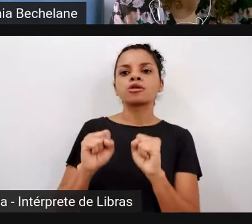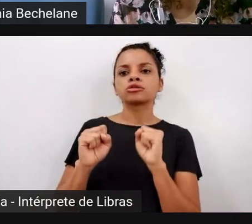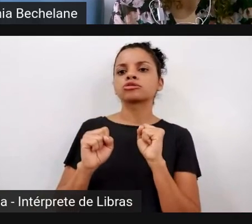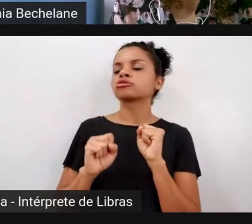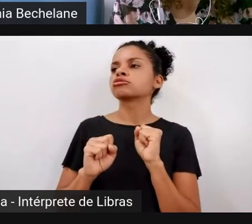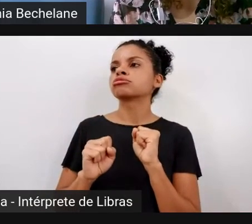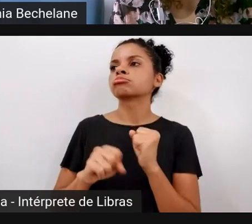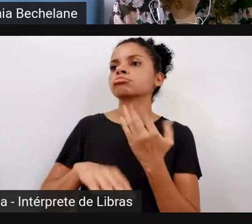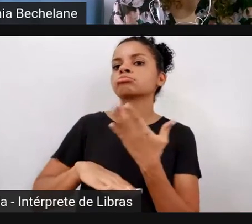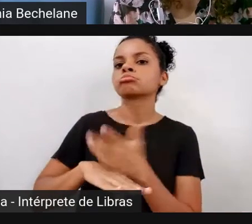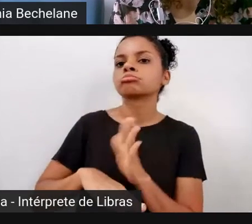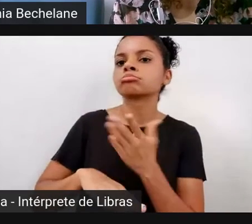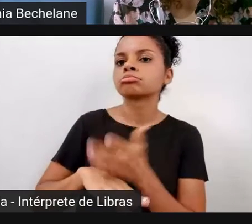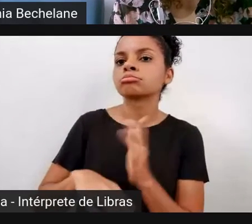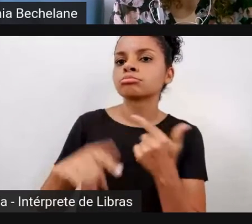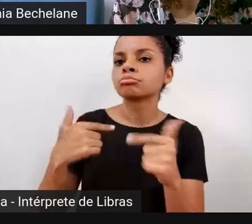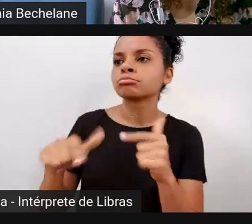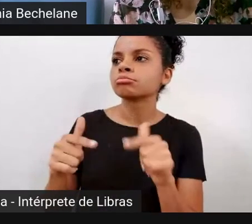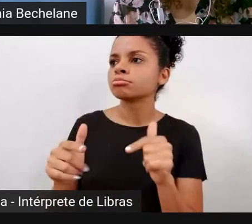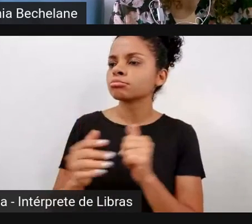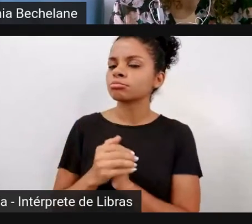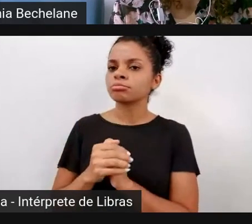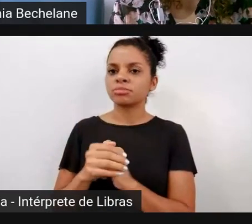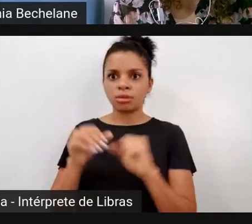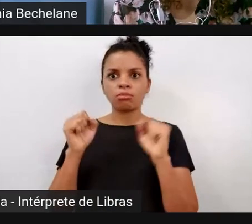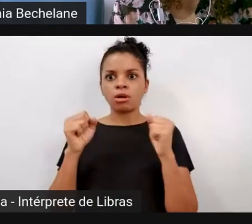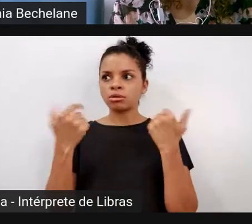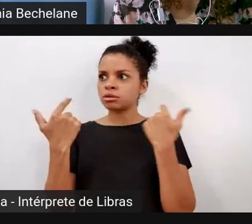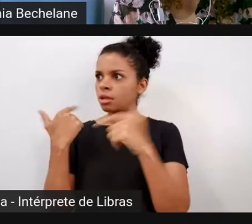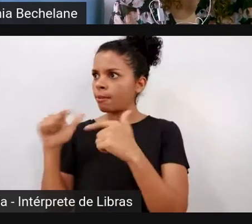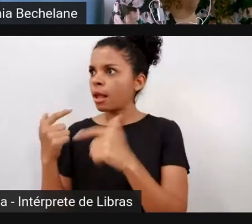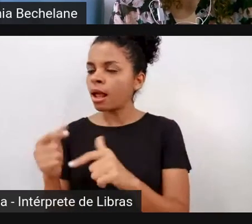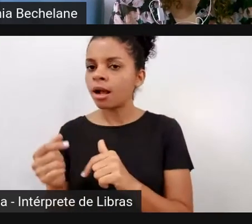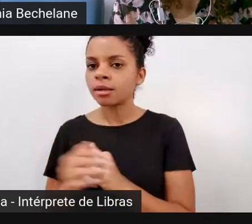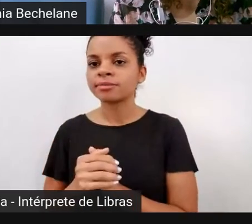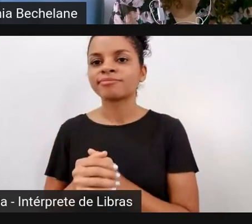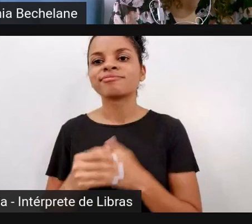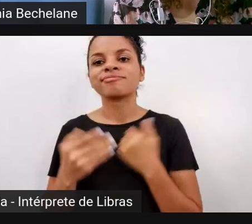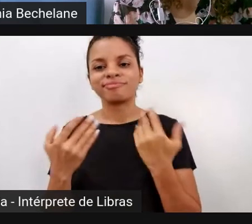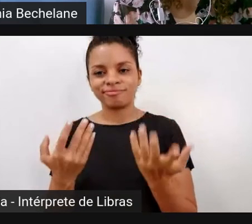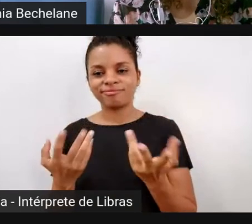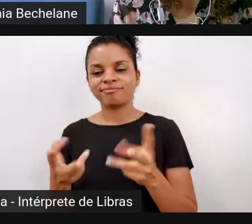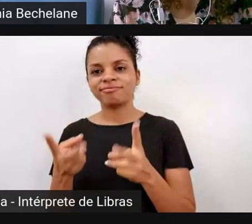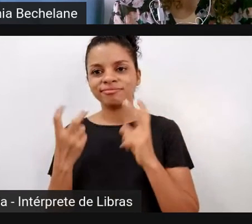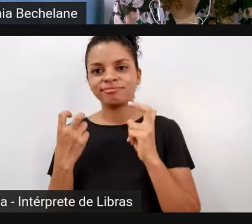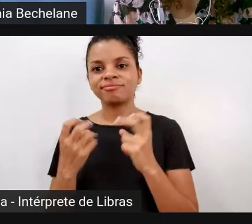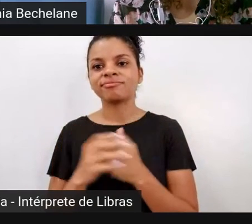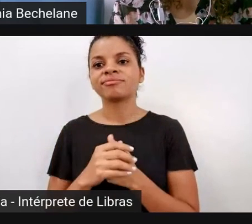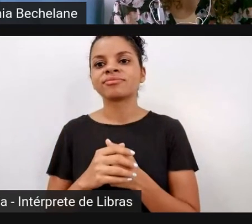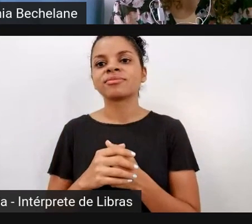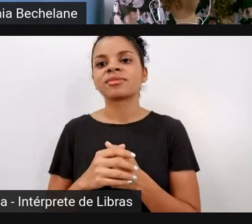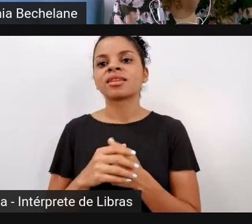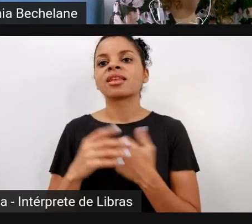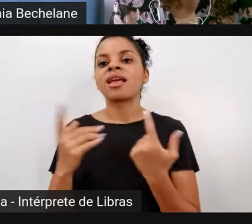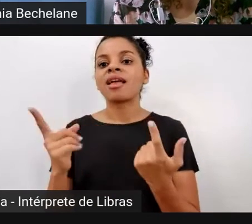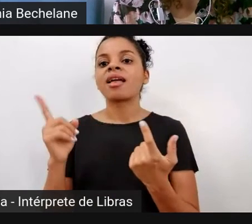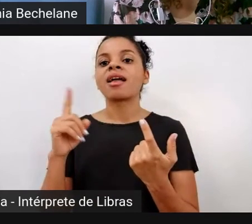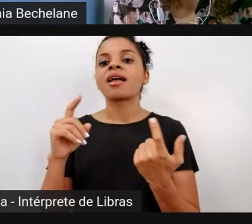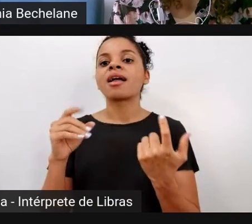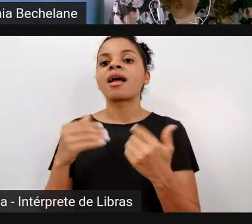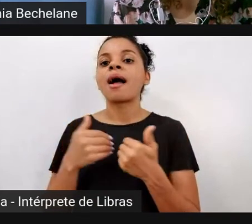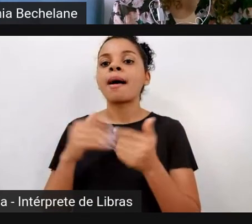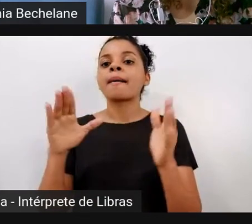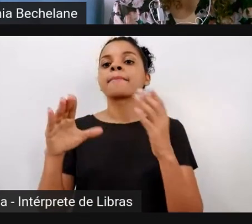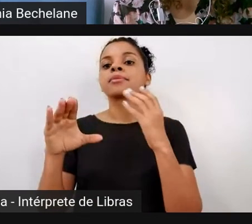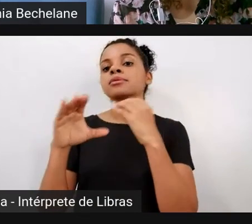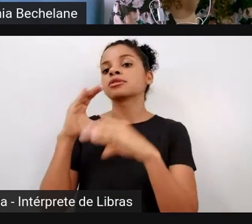dos debates? É muito interessante esse movimento de fluxo, e aí a gente, nesse caso, a gente vai ao encontro da legitimidade que você